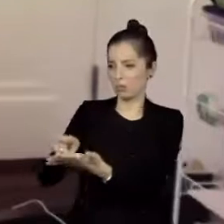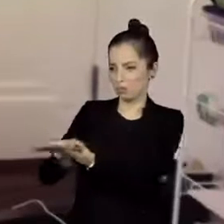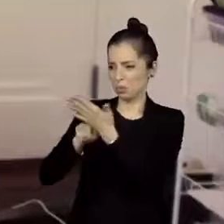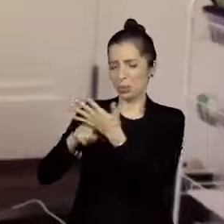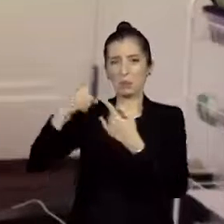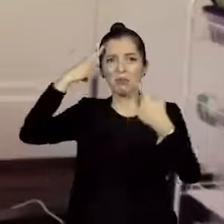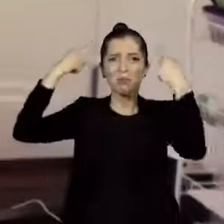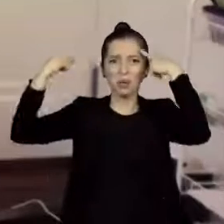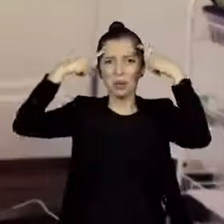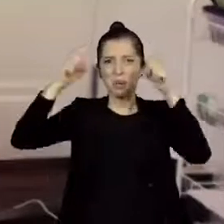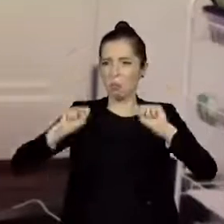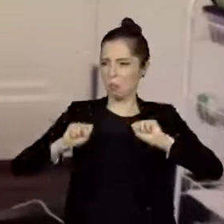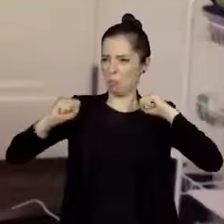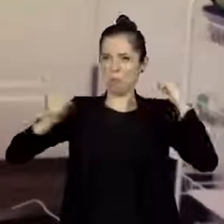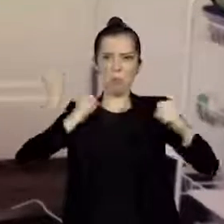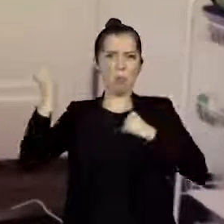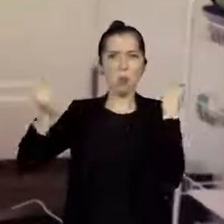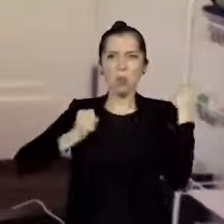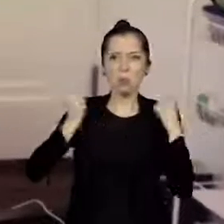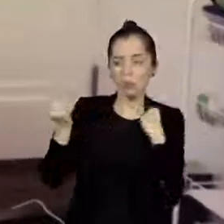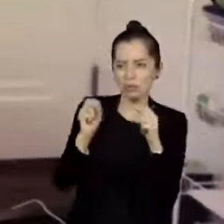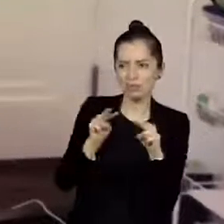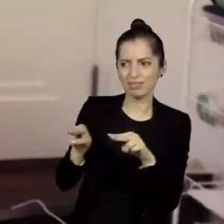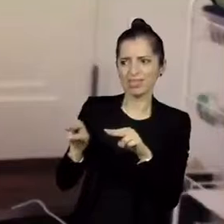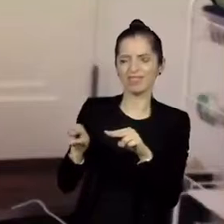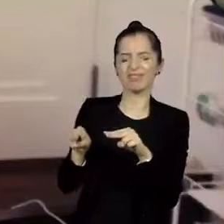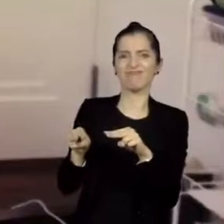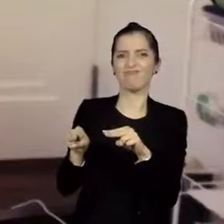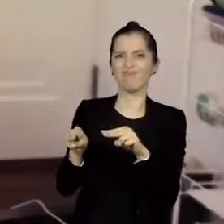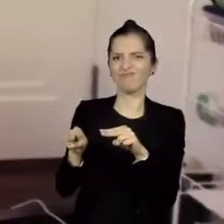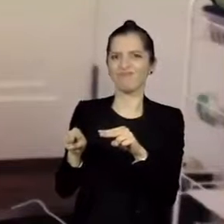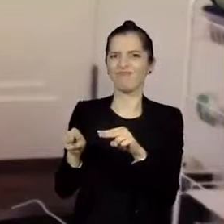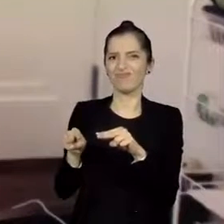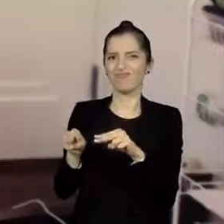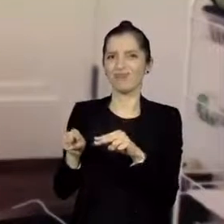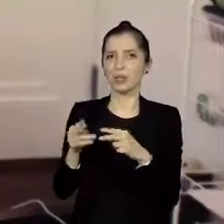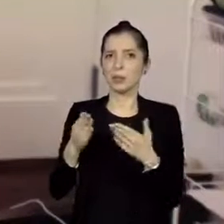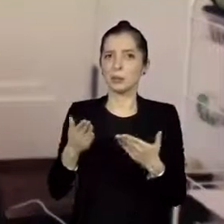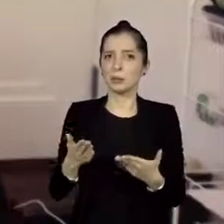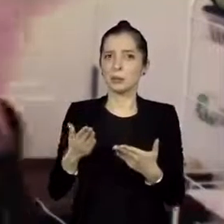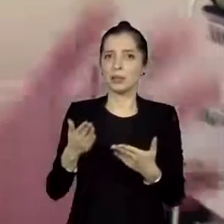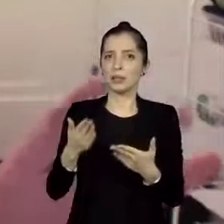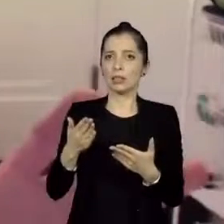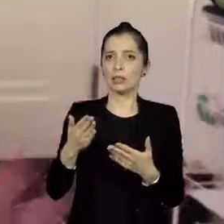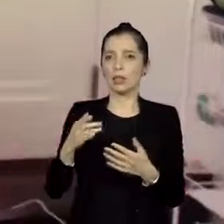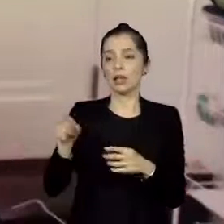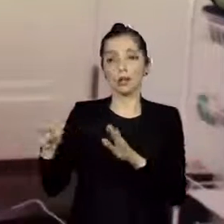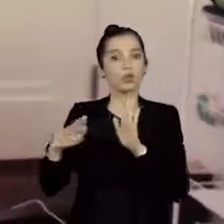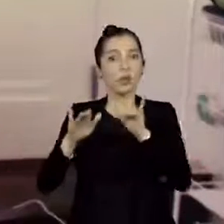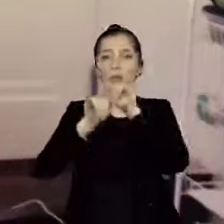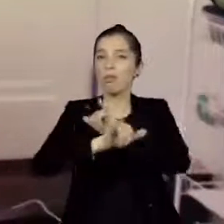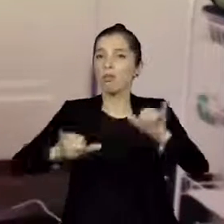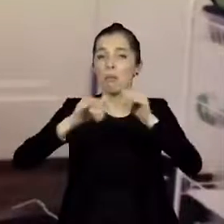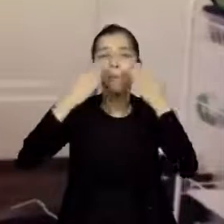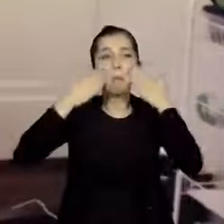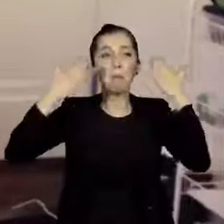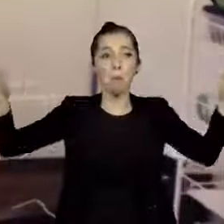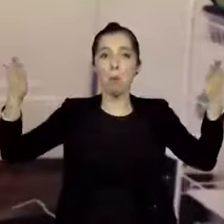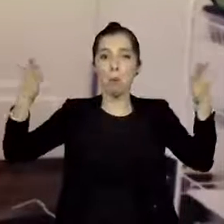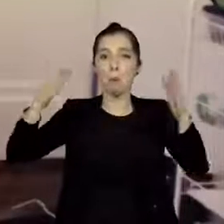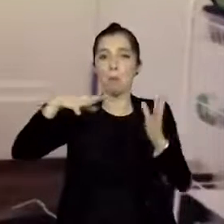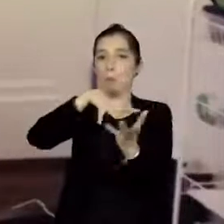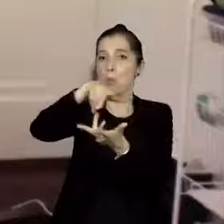with demonstrations turning into violent demonstrations, finally it is earning headlines. But